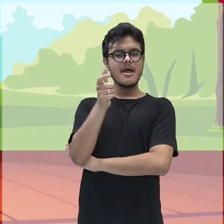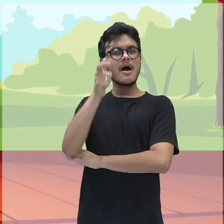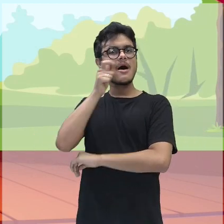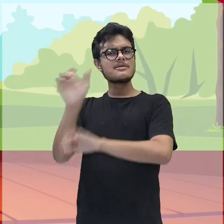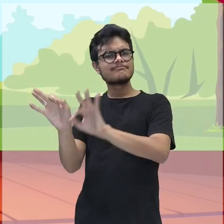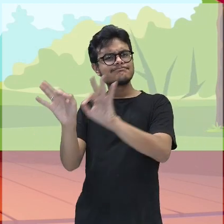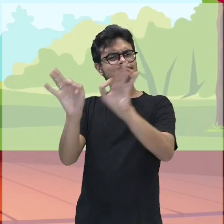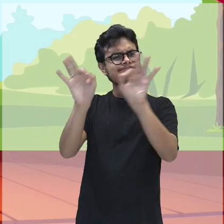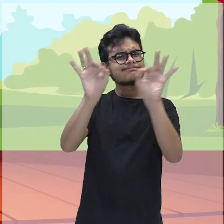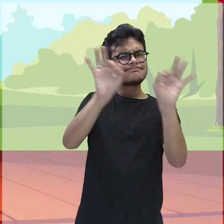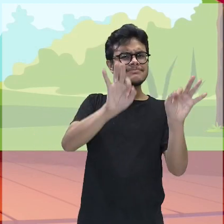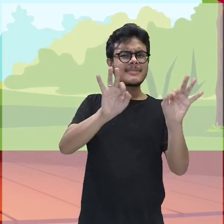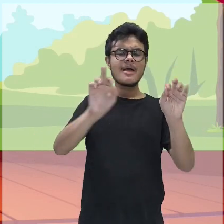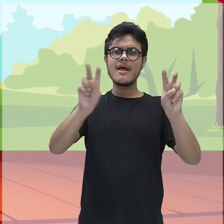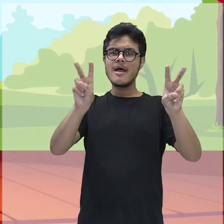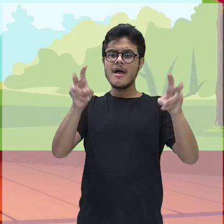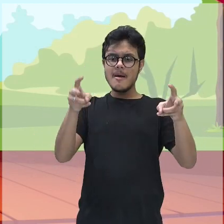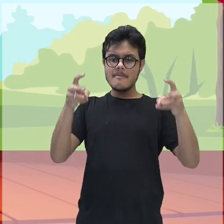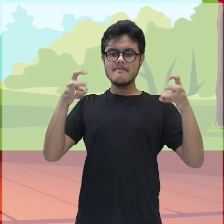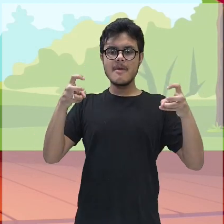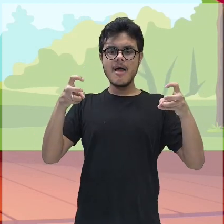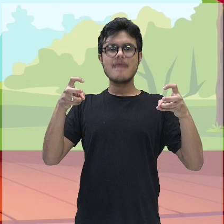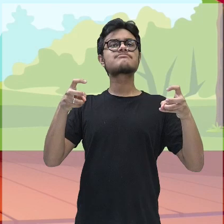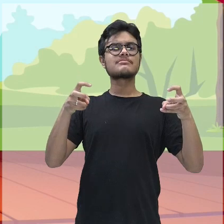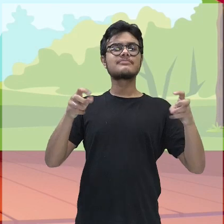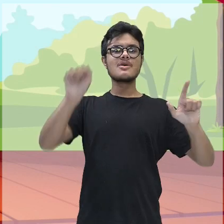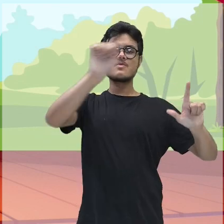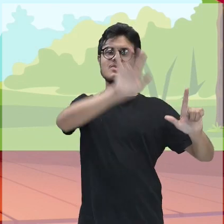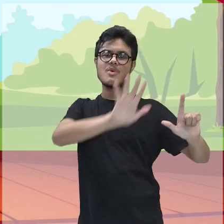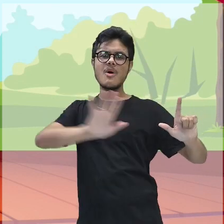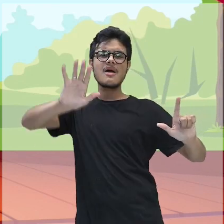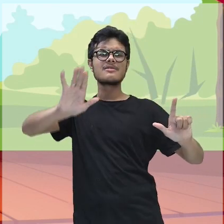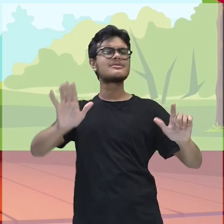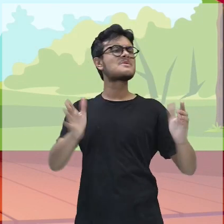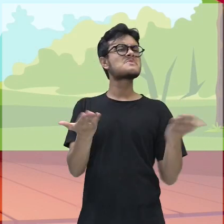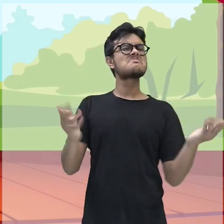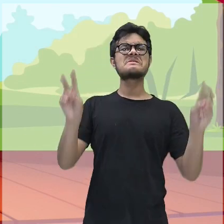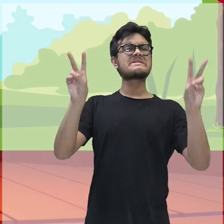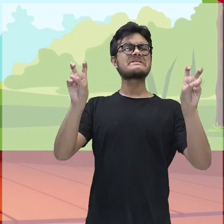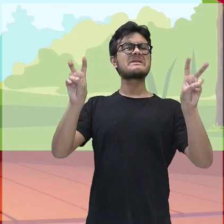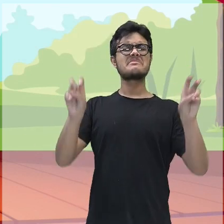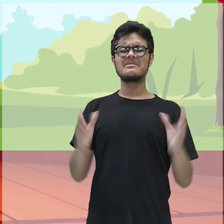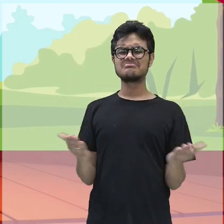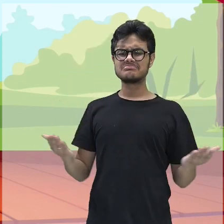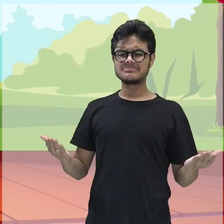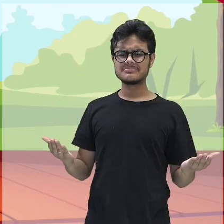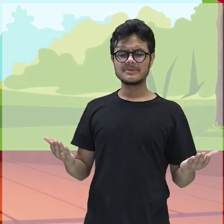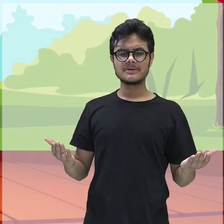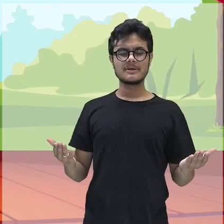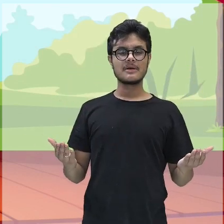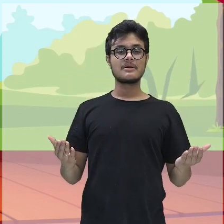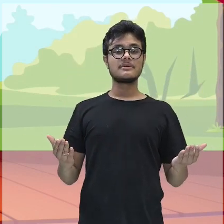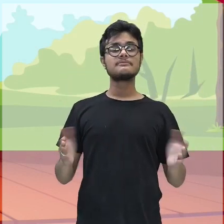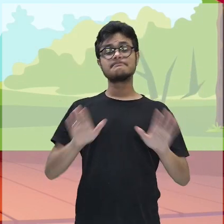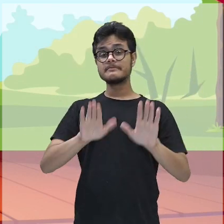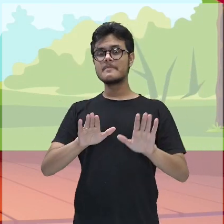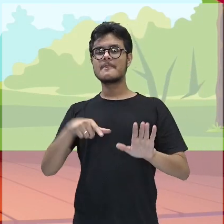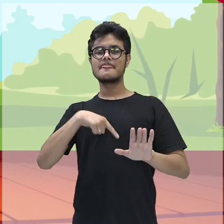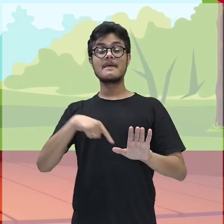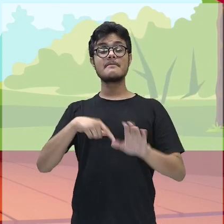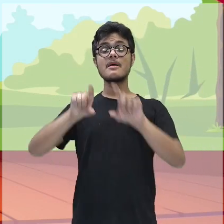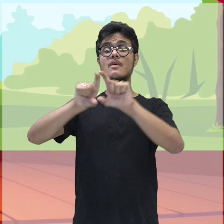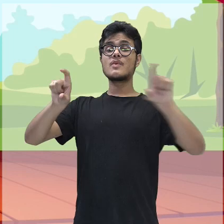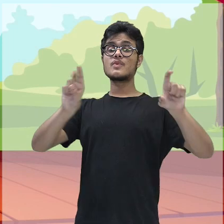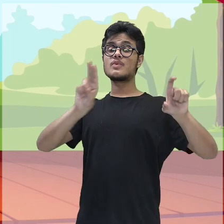na plateia, ele já começa a perceber o que será essa peça? Porque nós temos também o título da peça, não